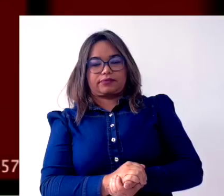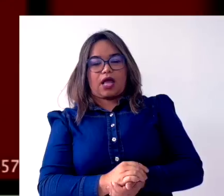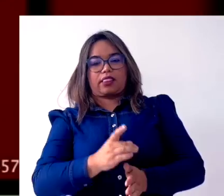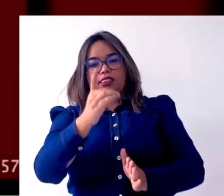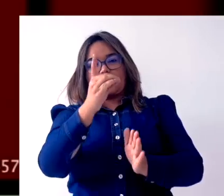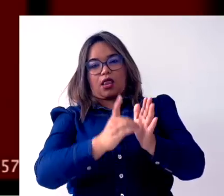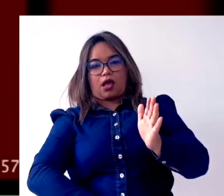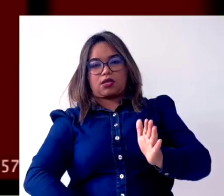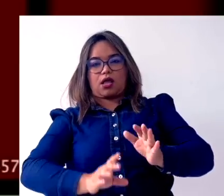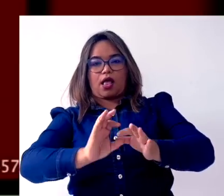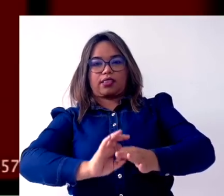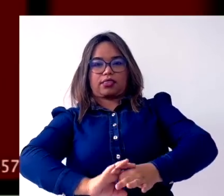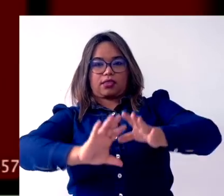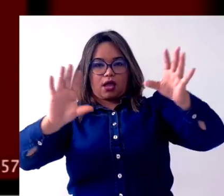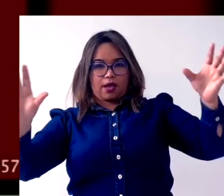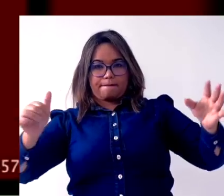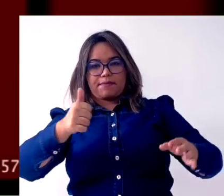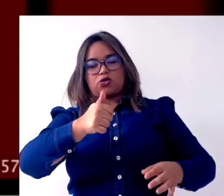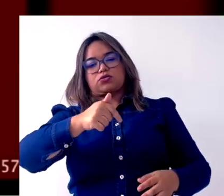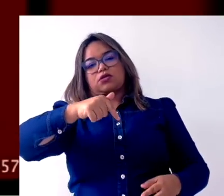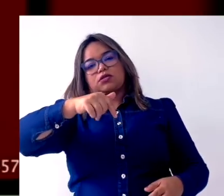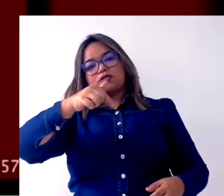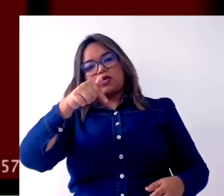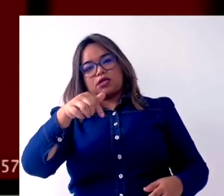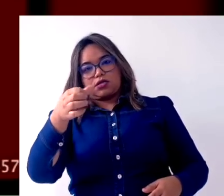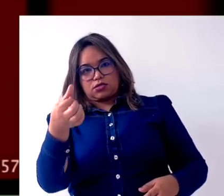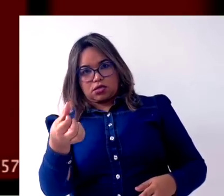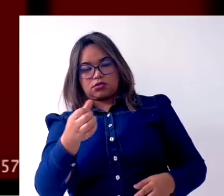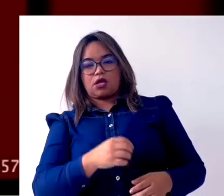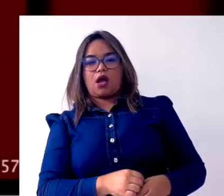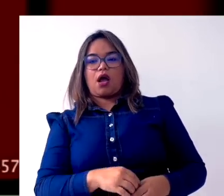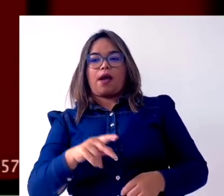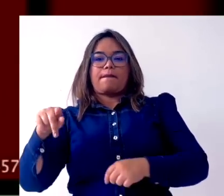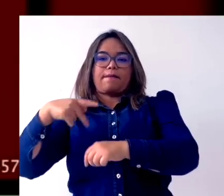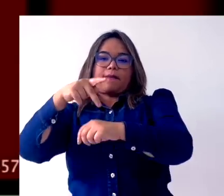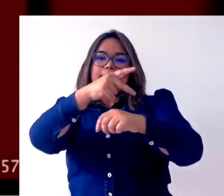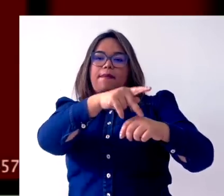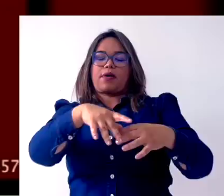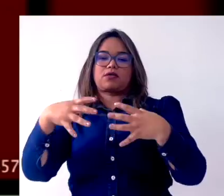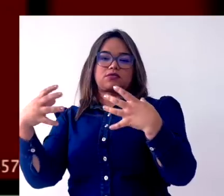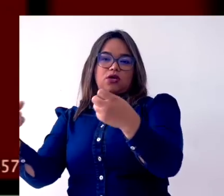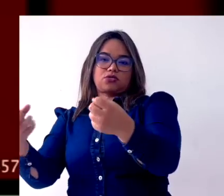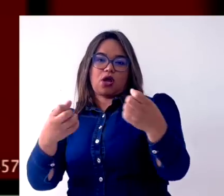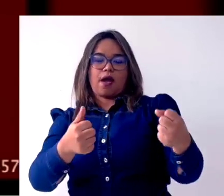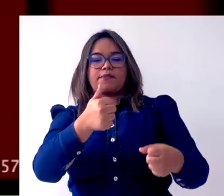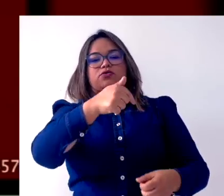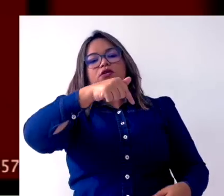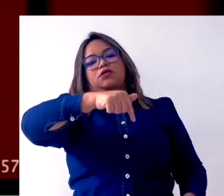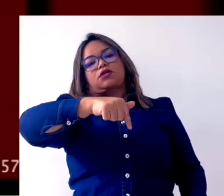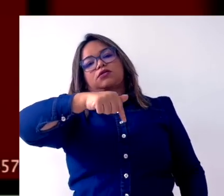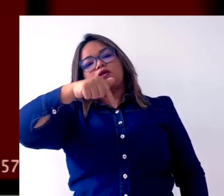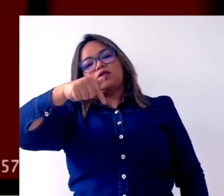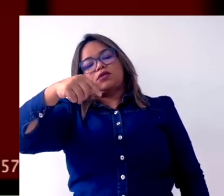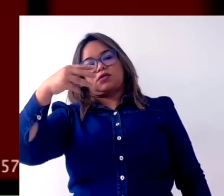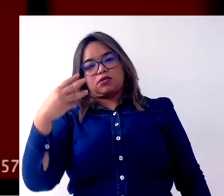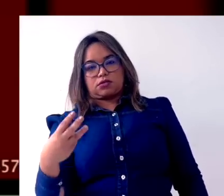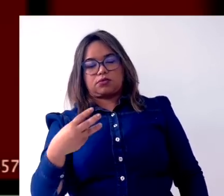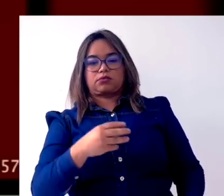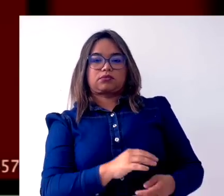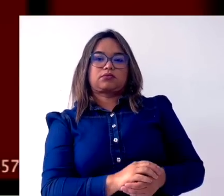assinada em 1776. A independência foi reconhecida pelas nações do mundo em 1783.